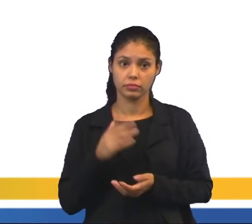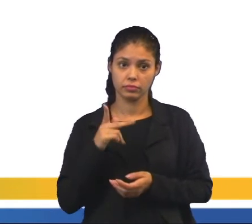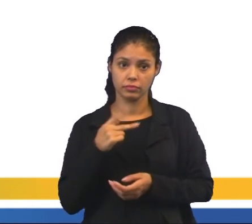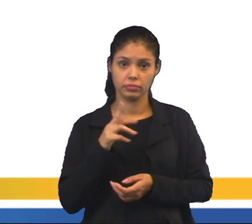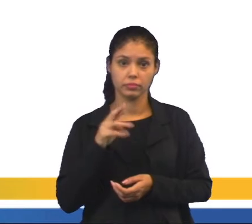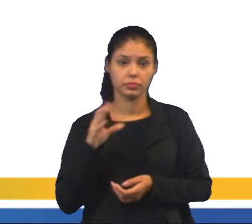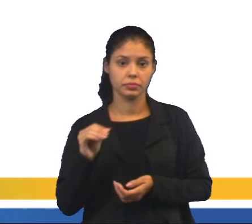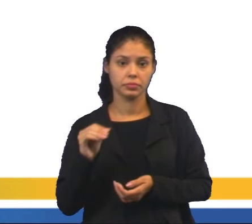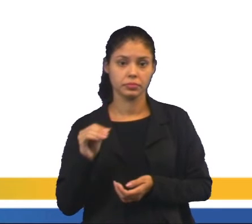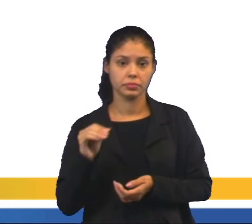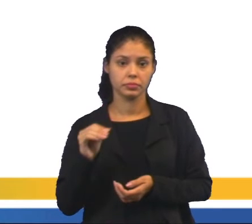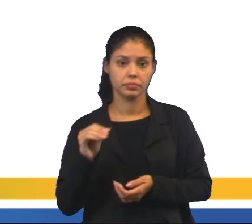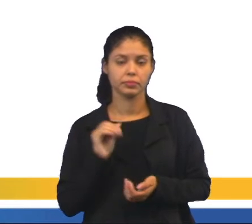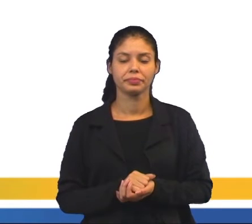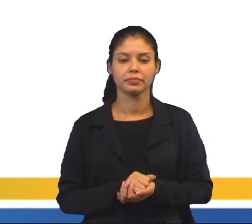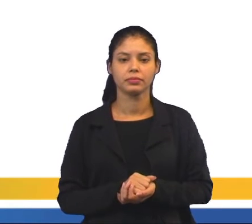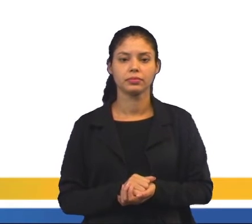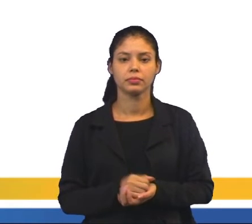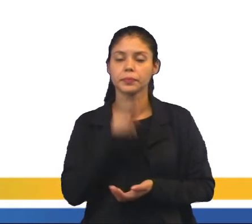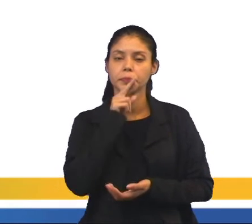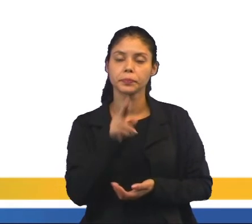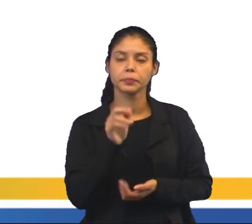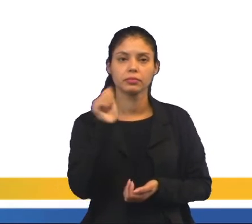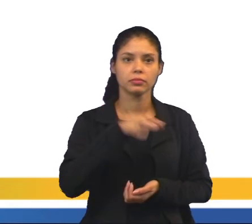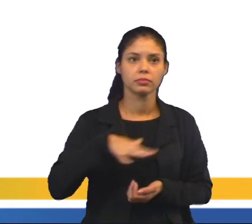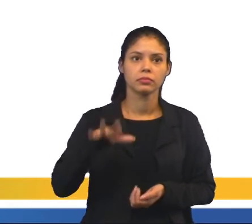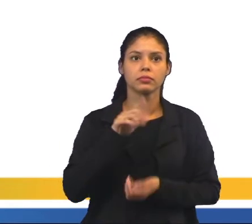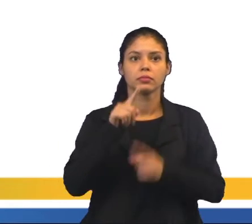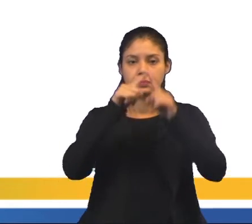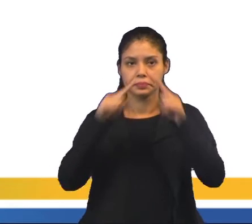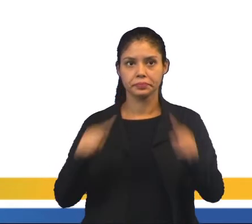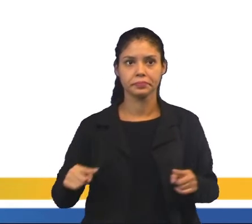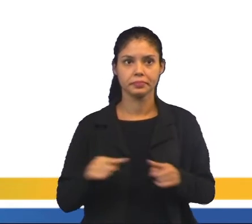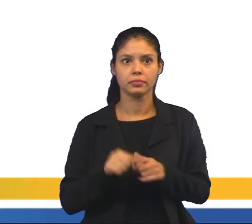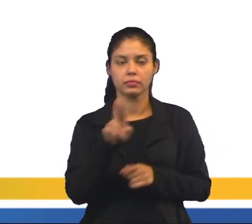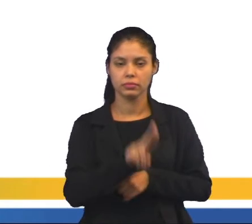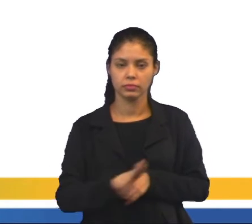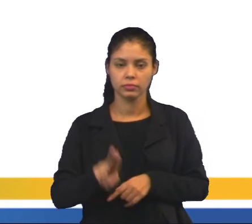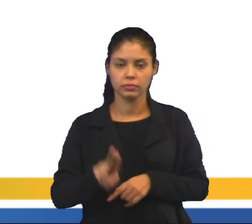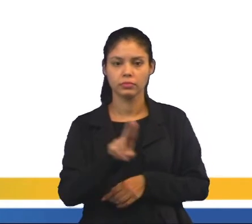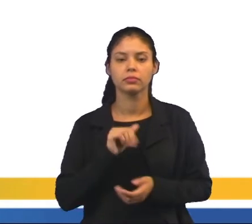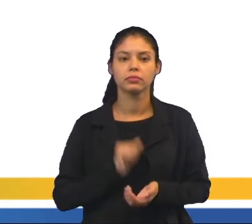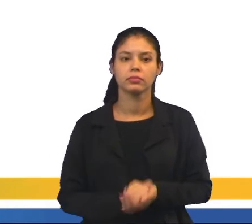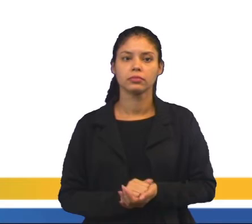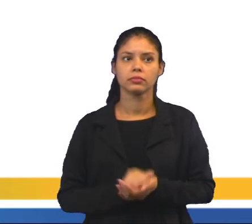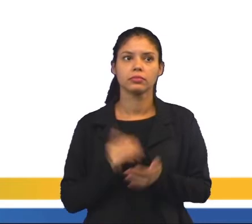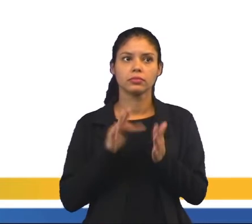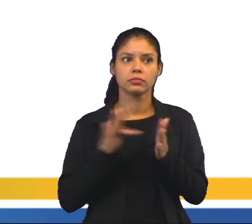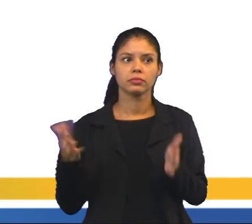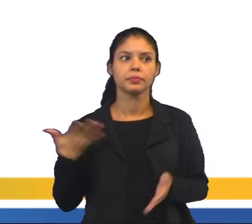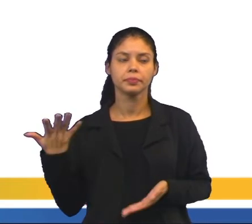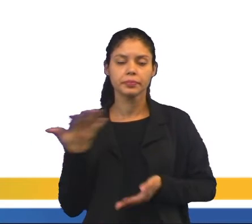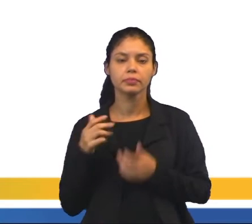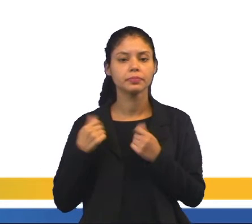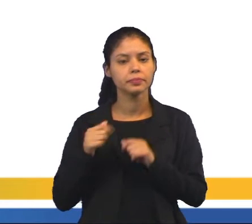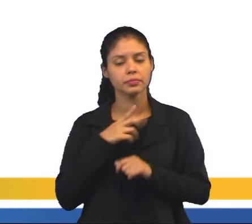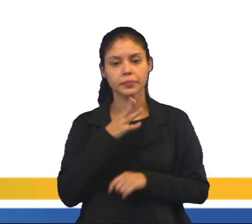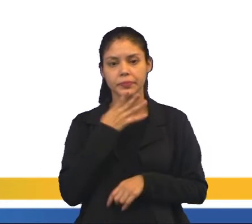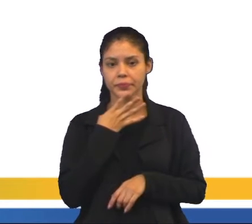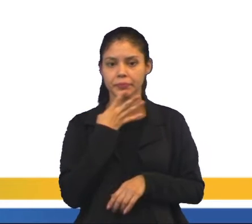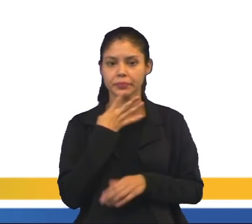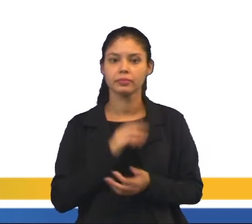de Pitágoras. Para calcular a área do triângulo usando a fórmula básica,